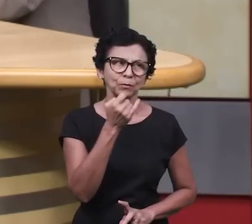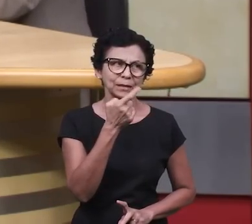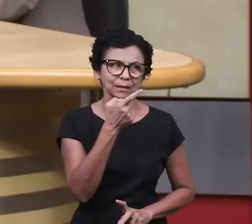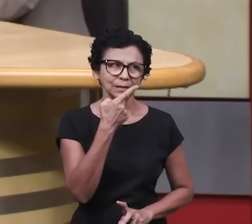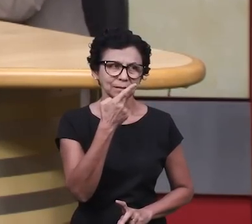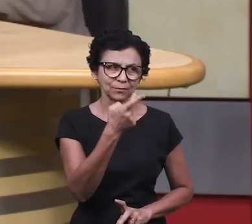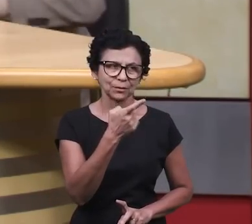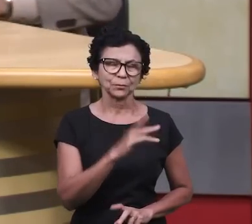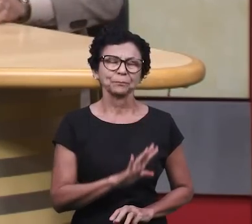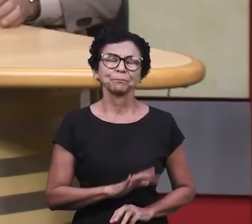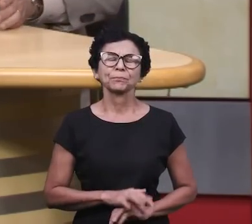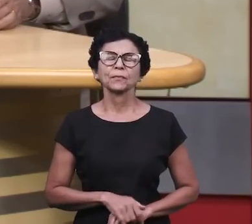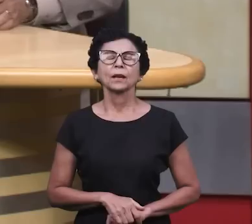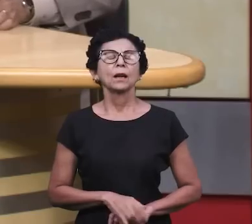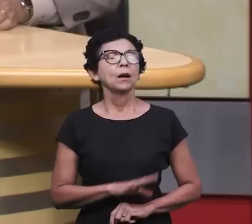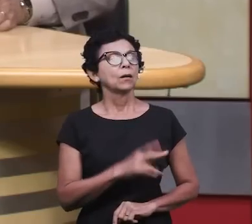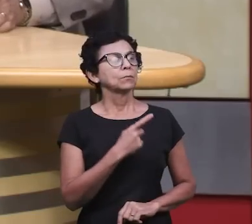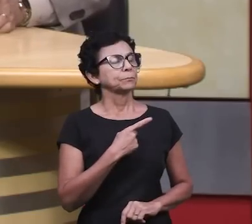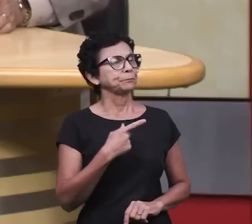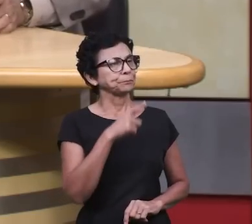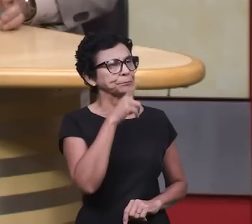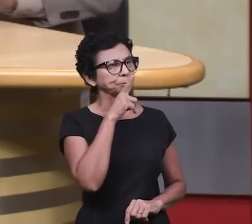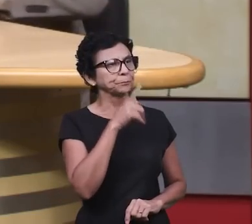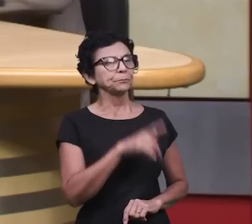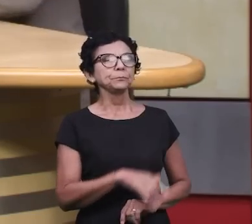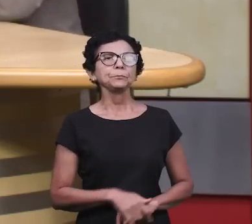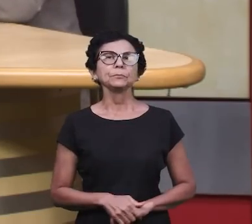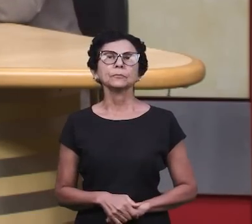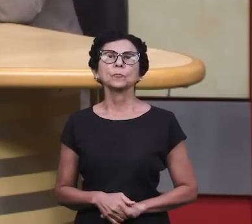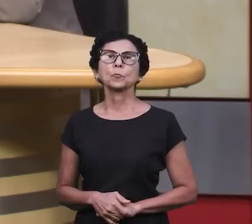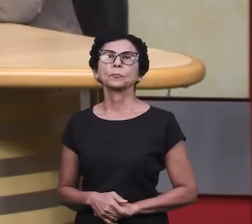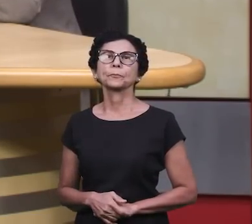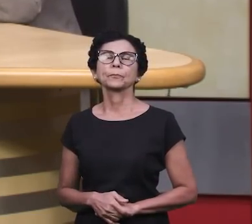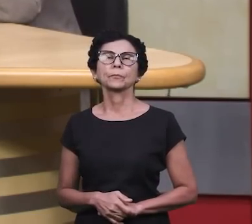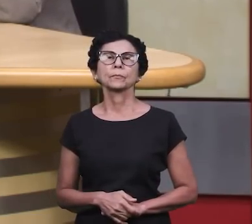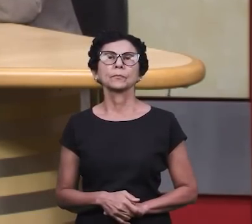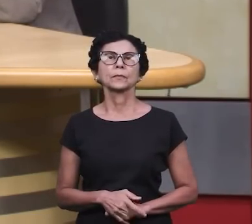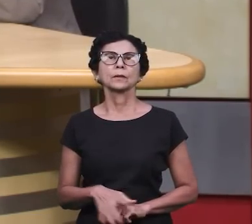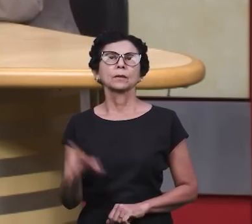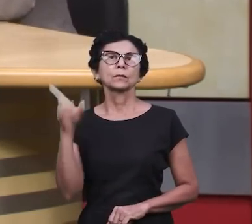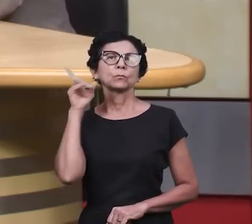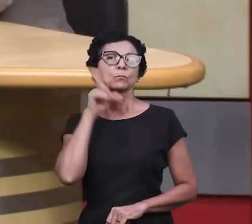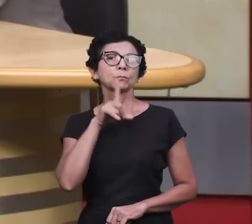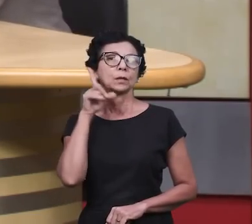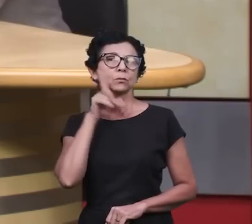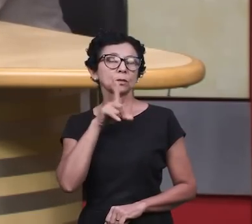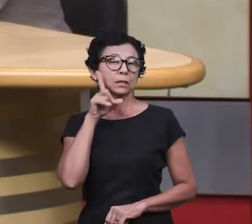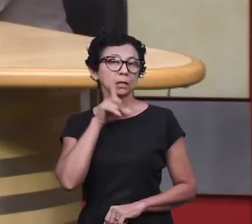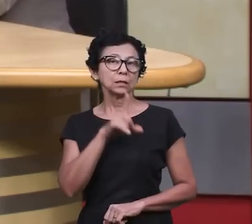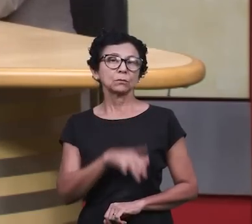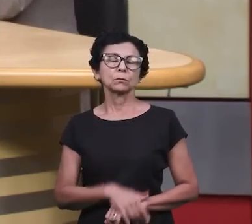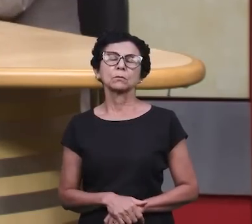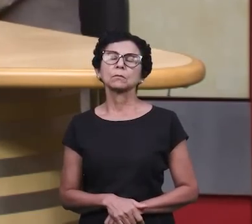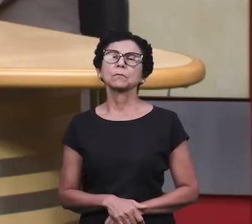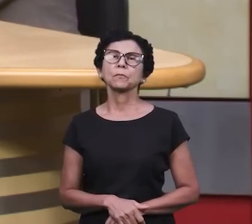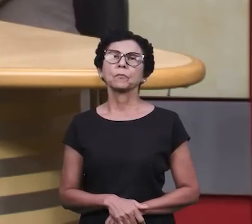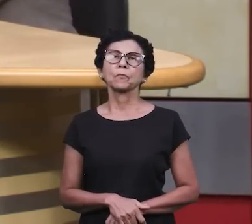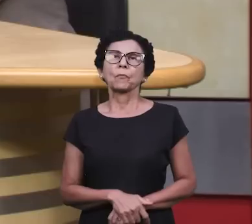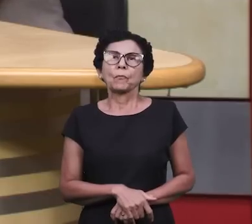gancho aqui de Antônio Carlos, porque, Gilson, quando nós entramos nos Estados Unidos, quando cresceu bem a obra nos Estados